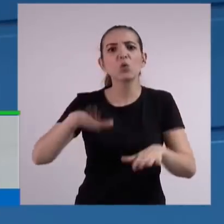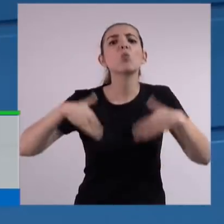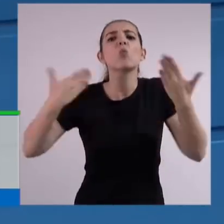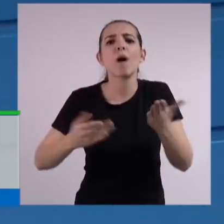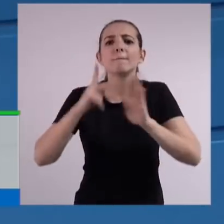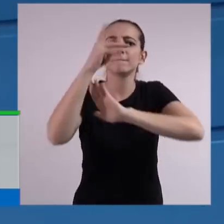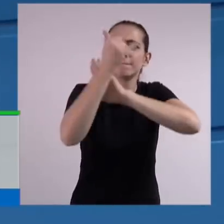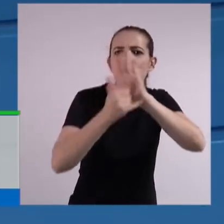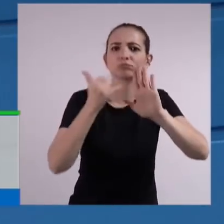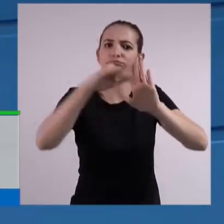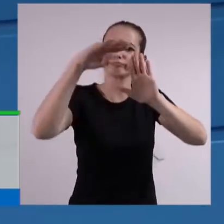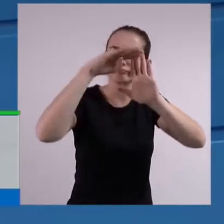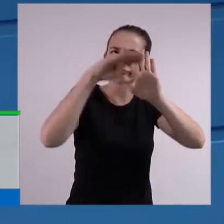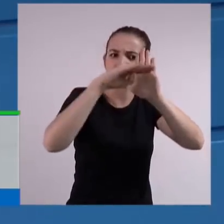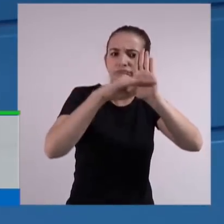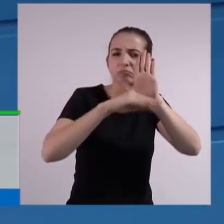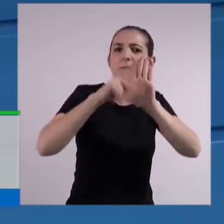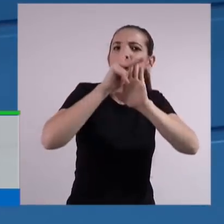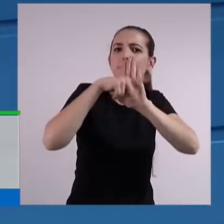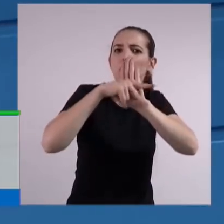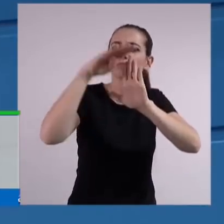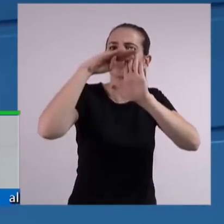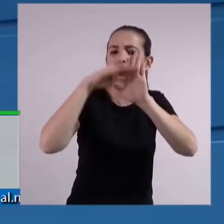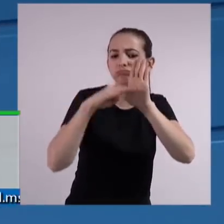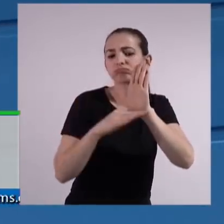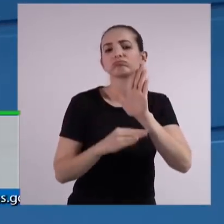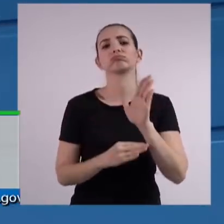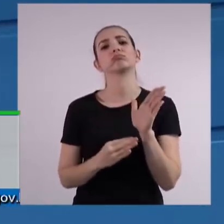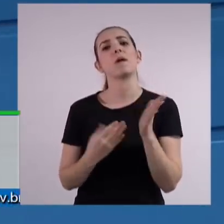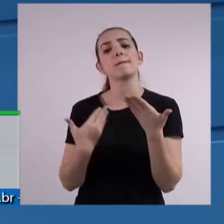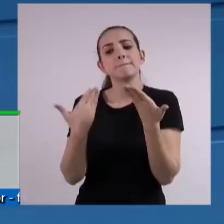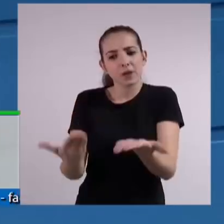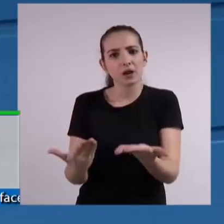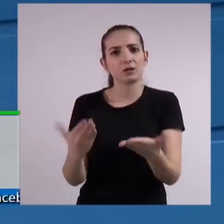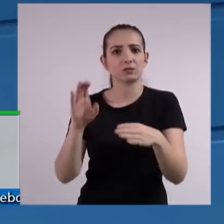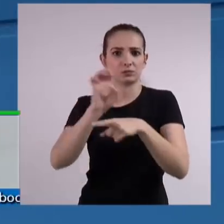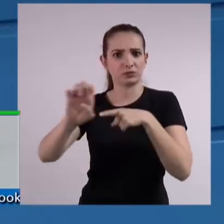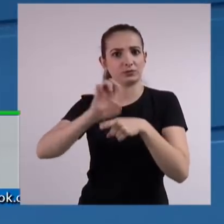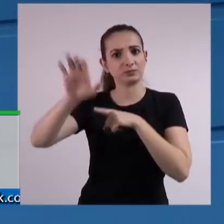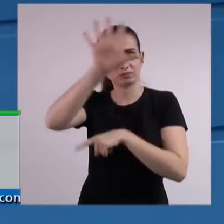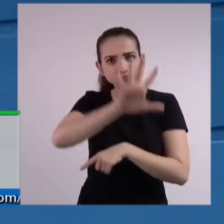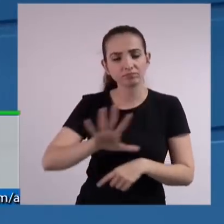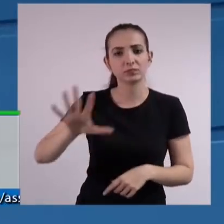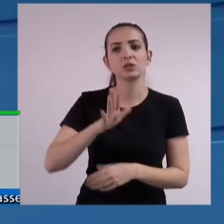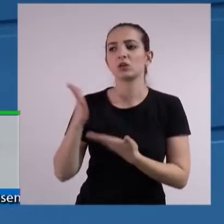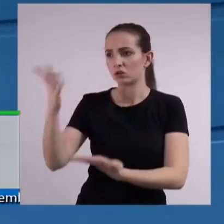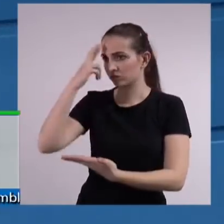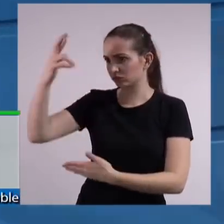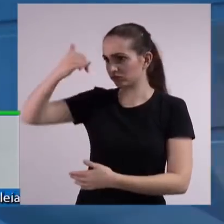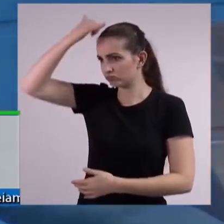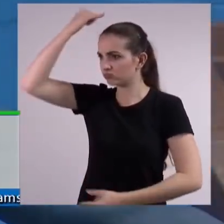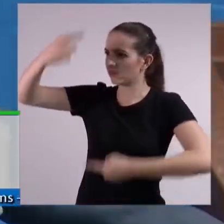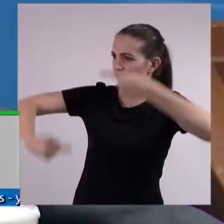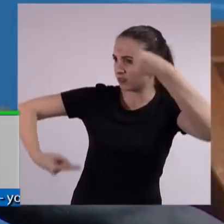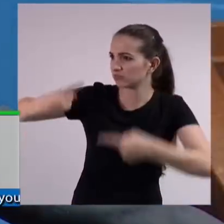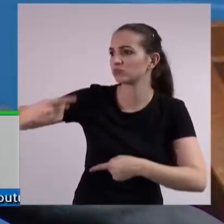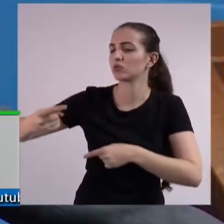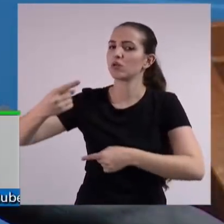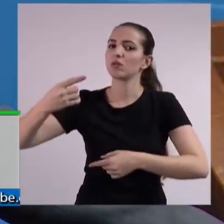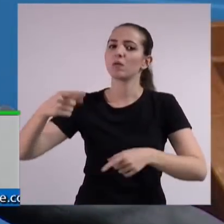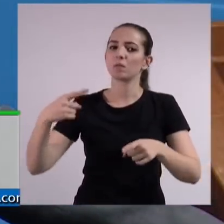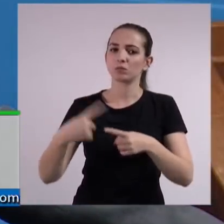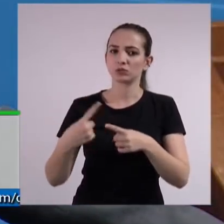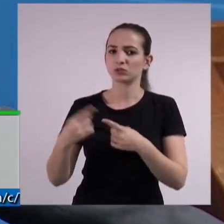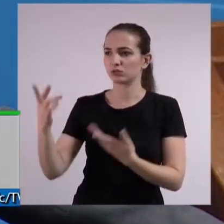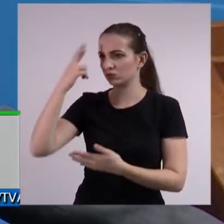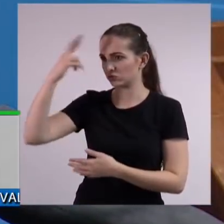os projetos que os candidatos têm para o Estado. E Vossa Excelência, nesse sentido, vai qualificar o debate, porque Vossa Excelência sempre